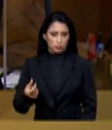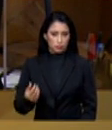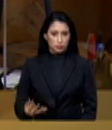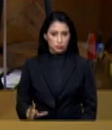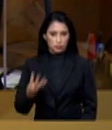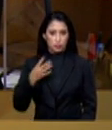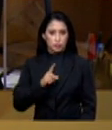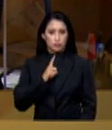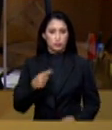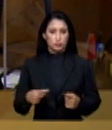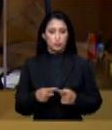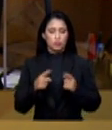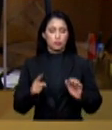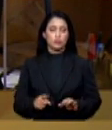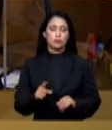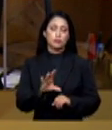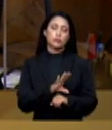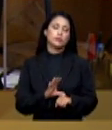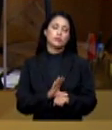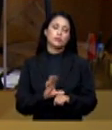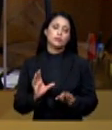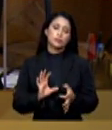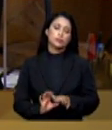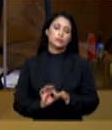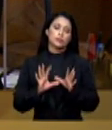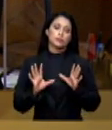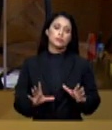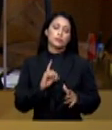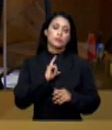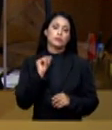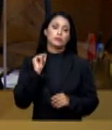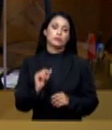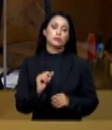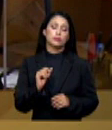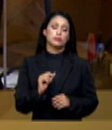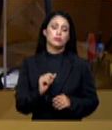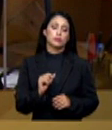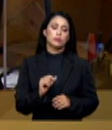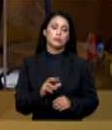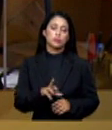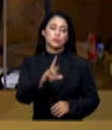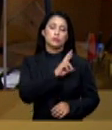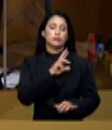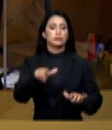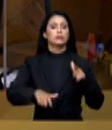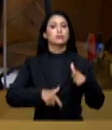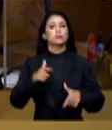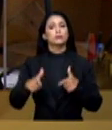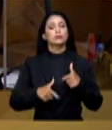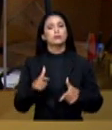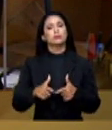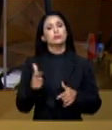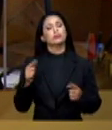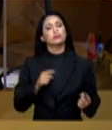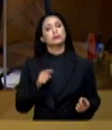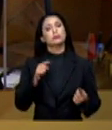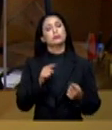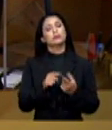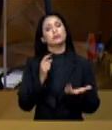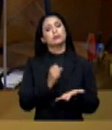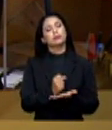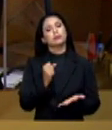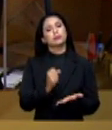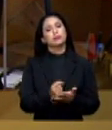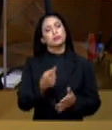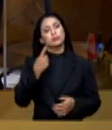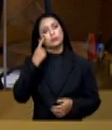desde que haja previsão constitucional ou autorização expressa do titular do serviço subdelegar o objeto contratado